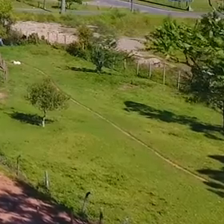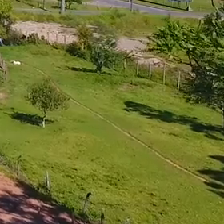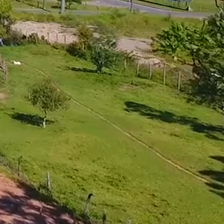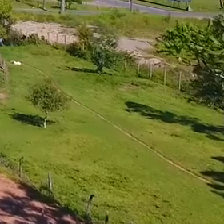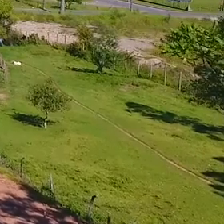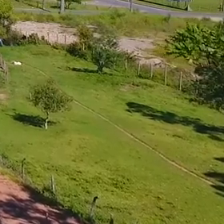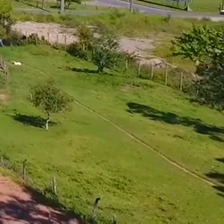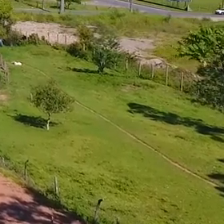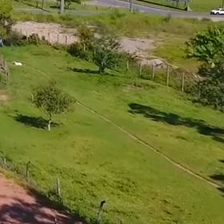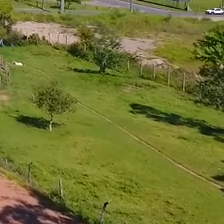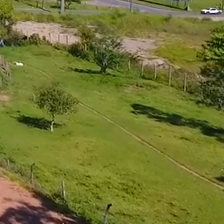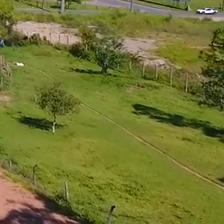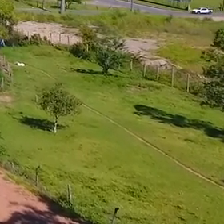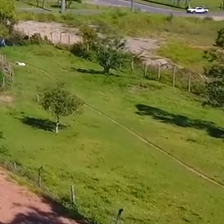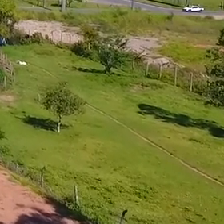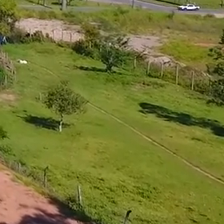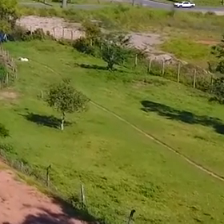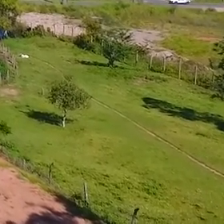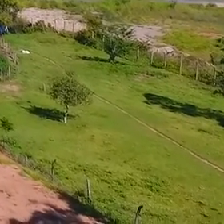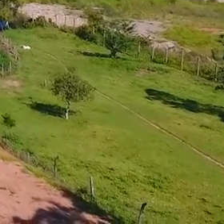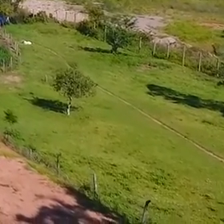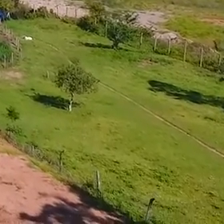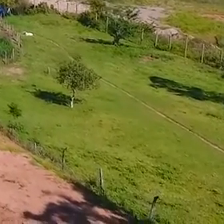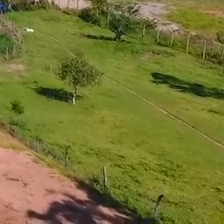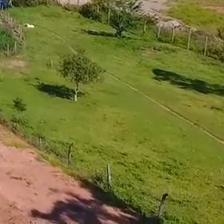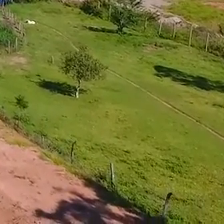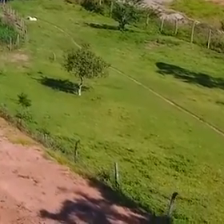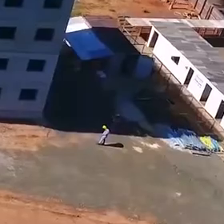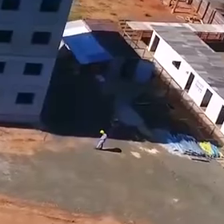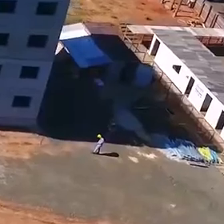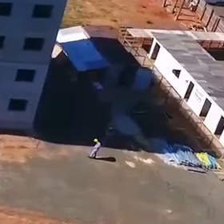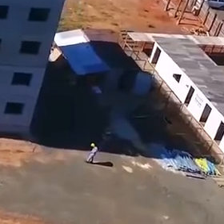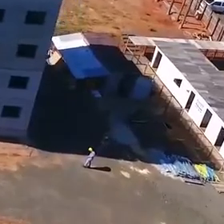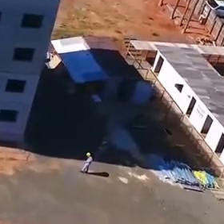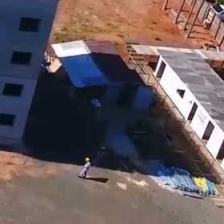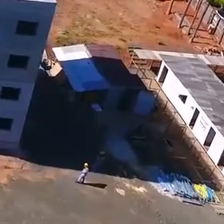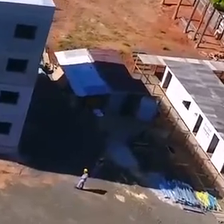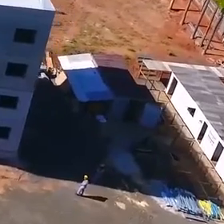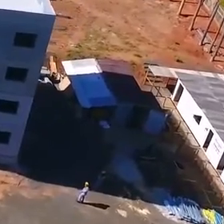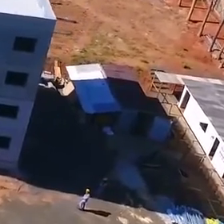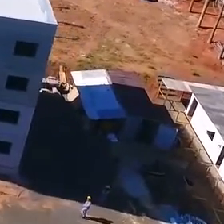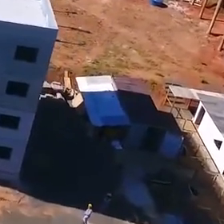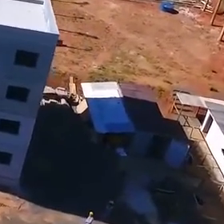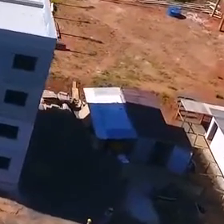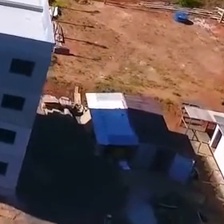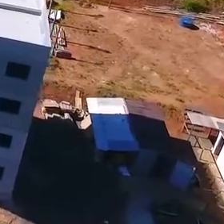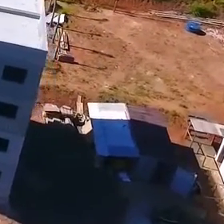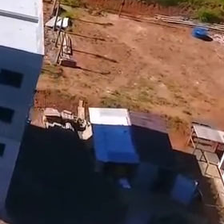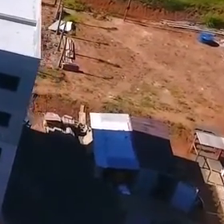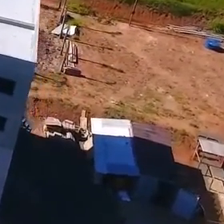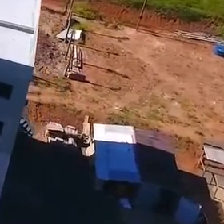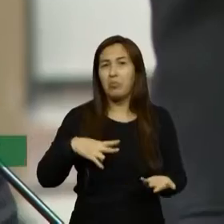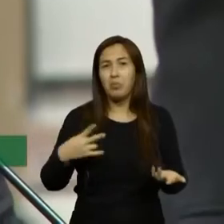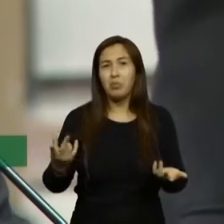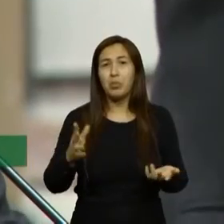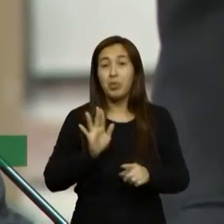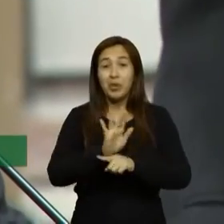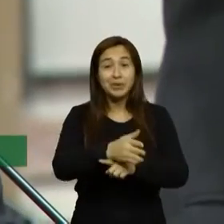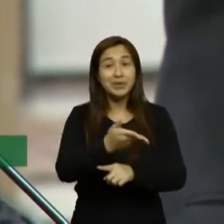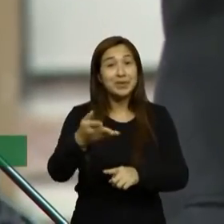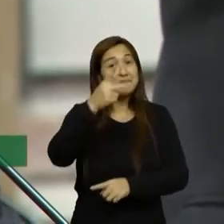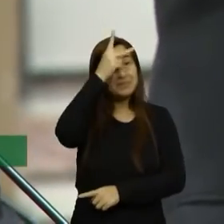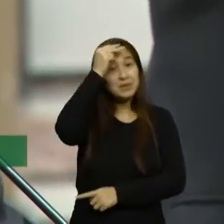é incentivar a doação de projetos de Engenharia e arquitetura para construir ou reformar prédios públicos